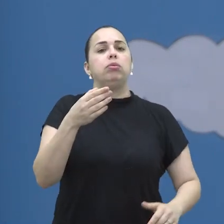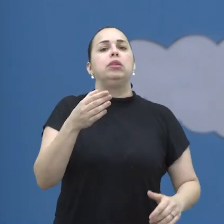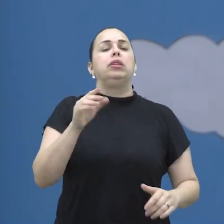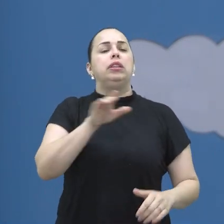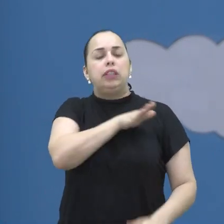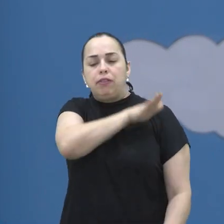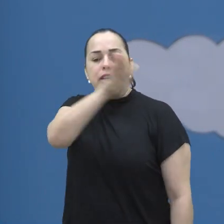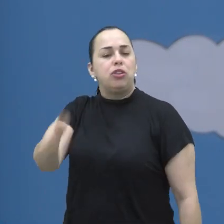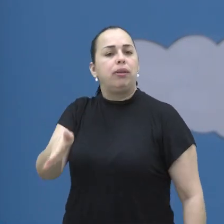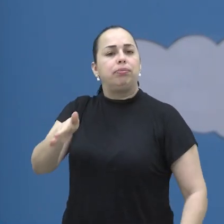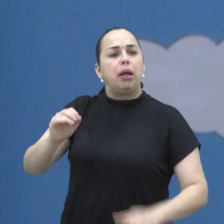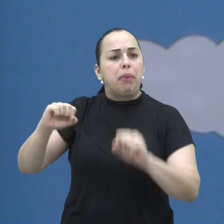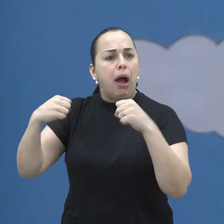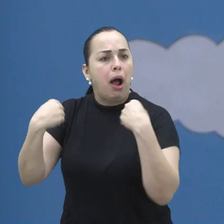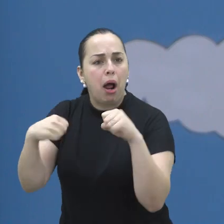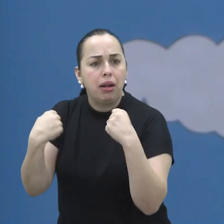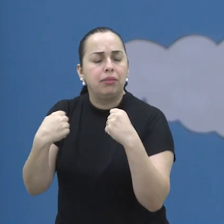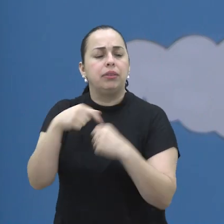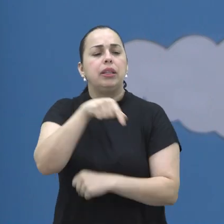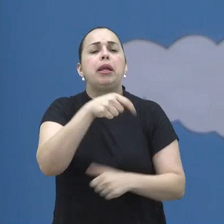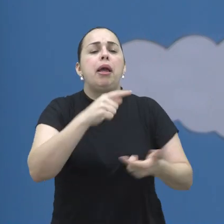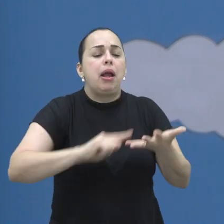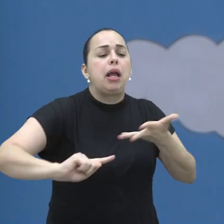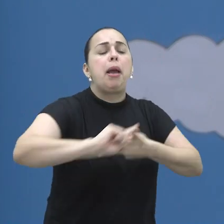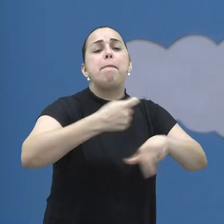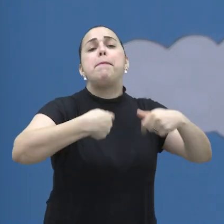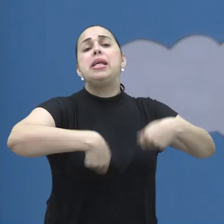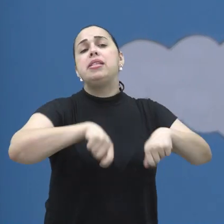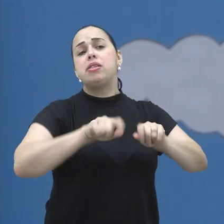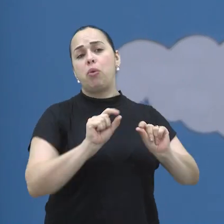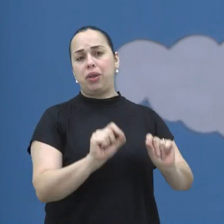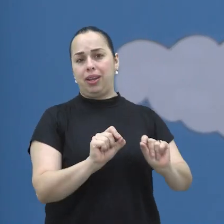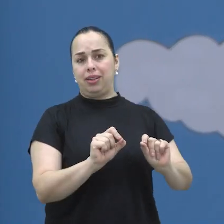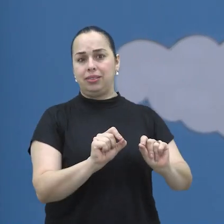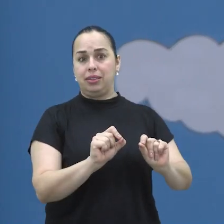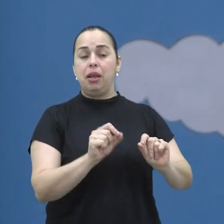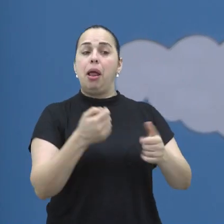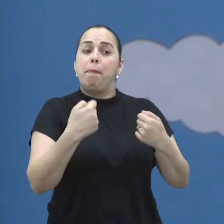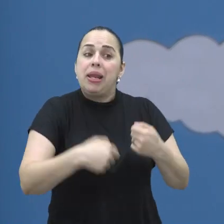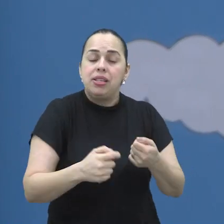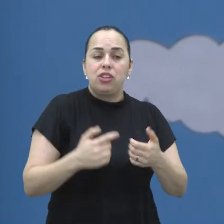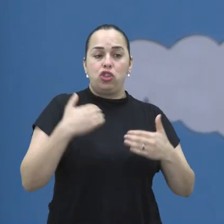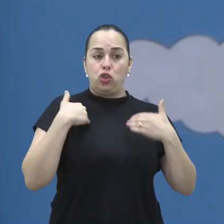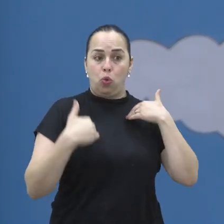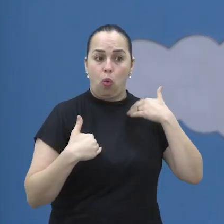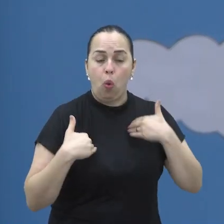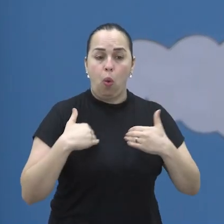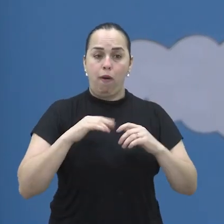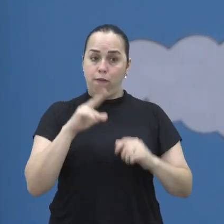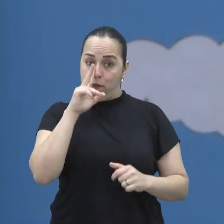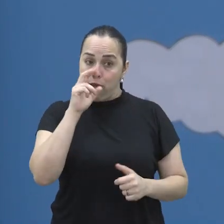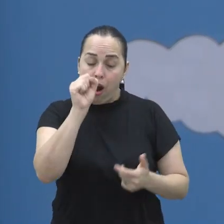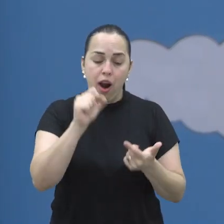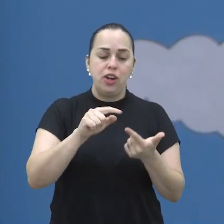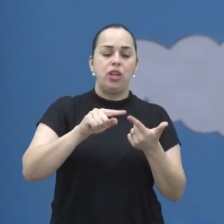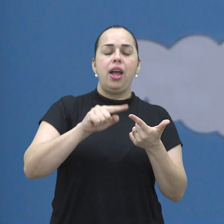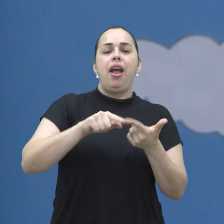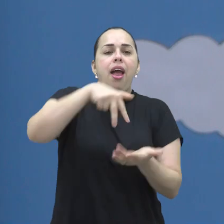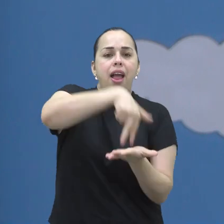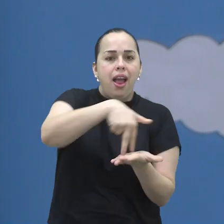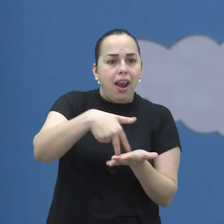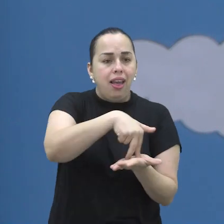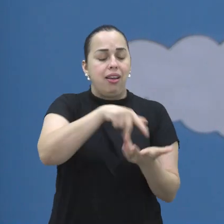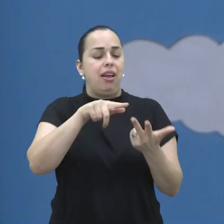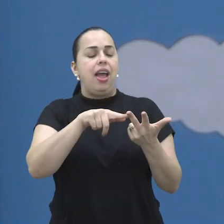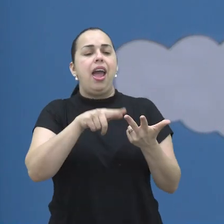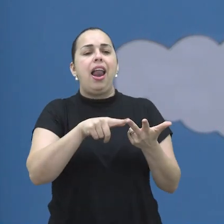de exercício, né, de atividade física, o que ela precisa primeiro? Ela precisa ganhar força, ela precisa ganhar equilíbrio, ela está com